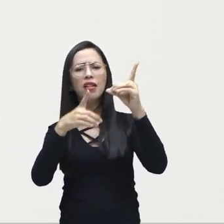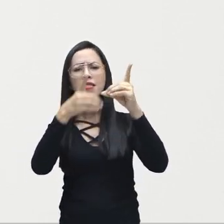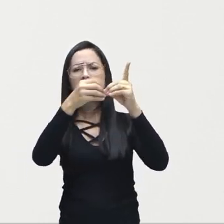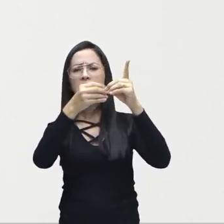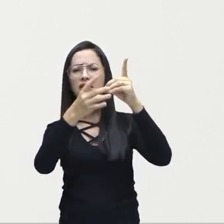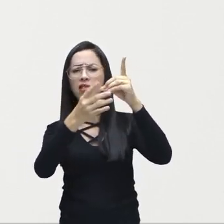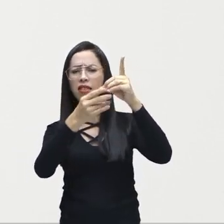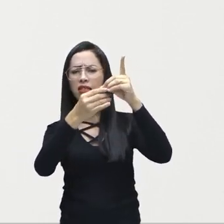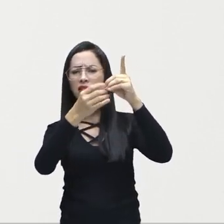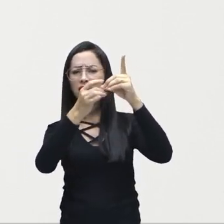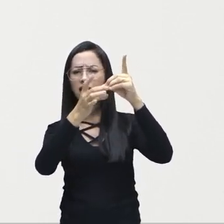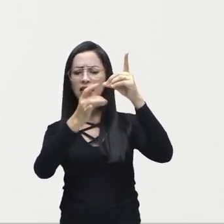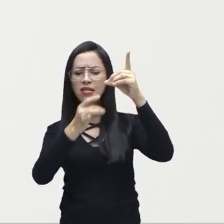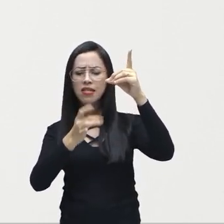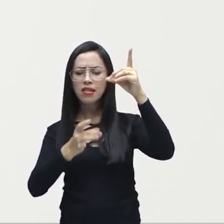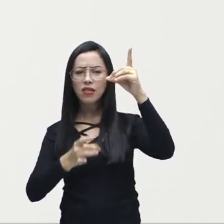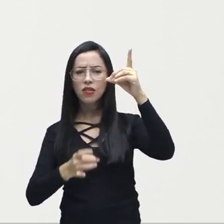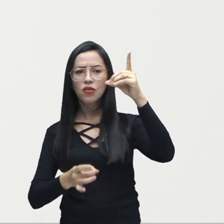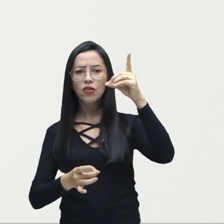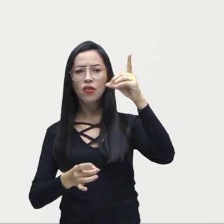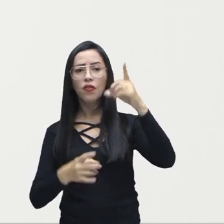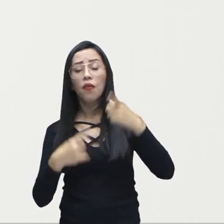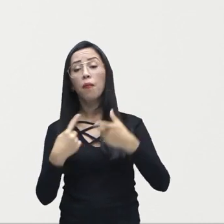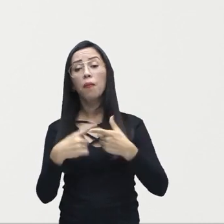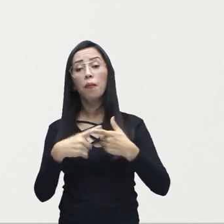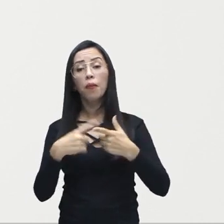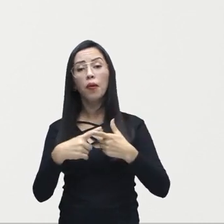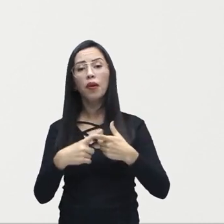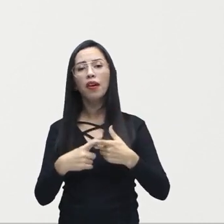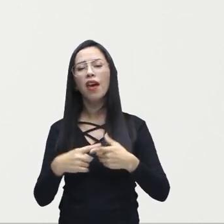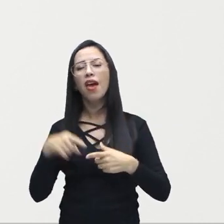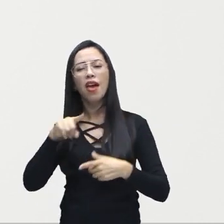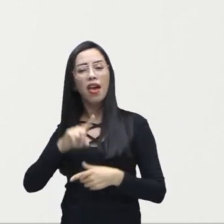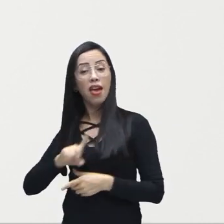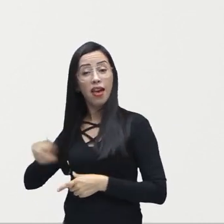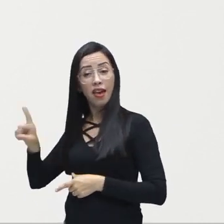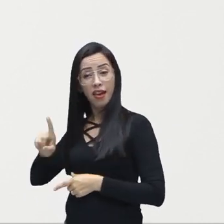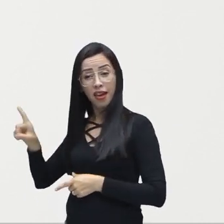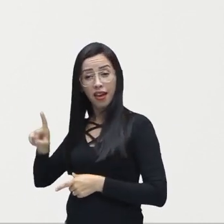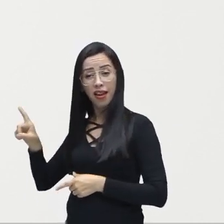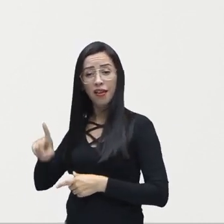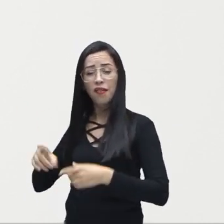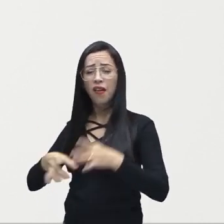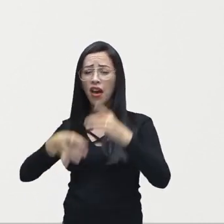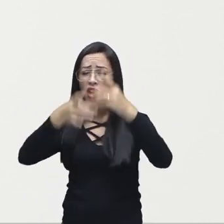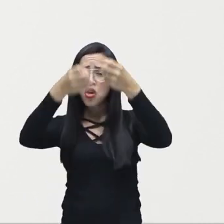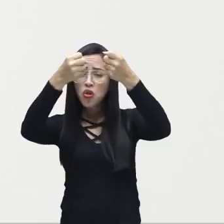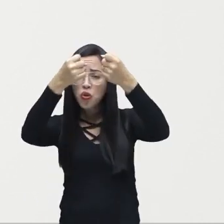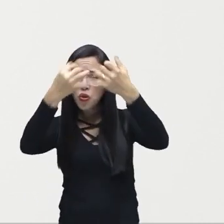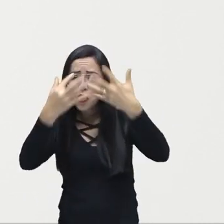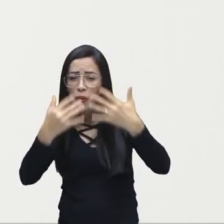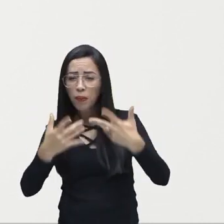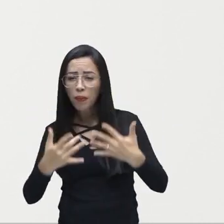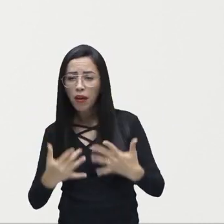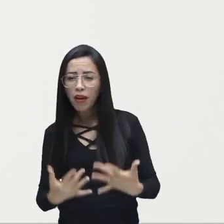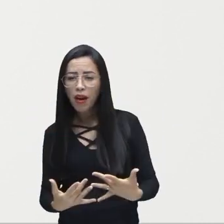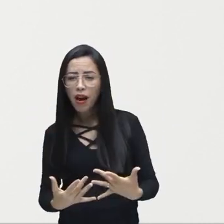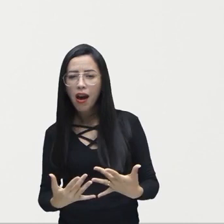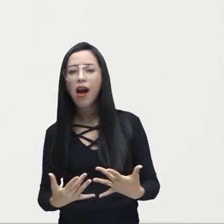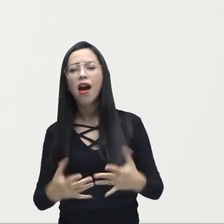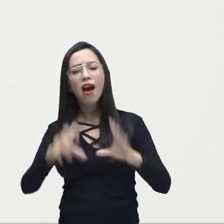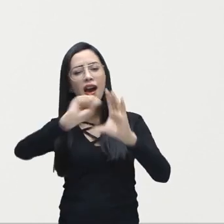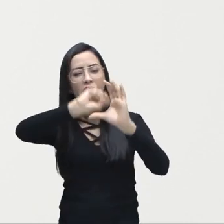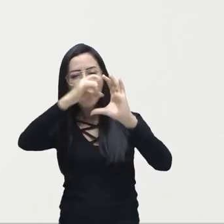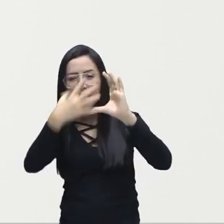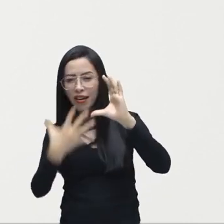descritivo? Primeiro, eu tenho que ter a noção de que ele vai descrever um sujeito, um objeto, uma paisagem.